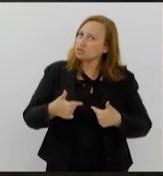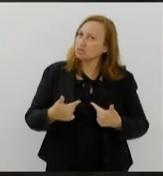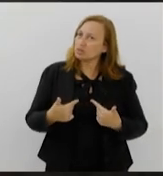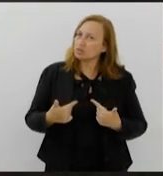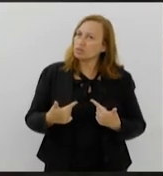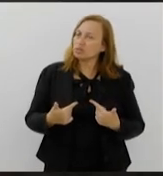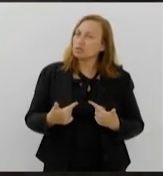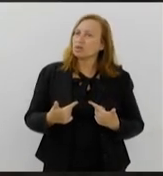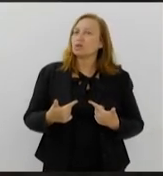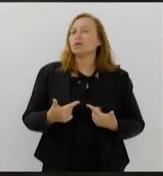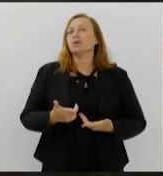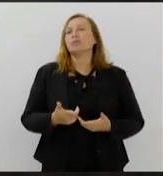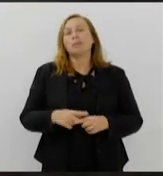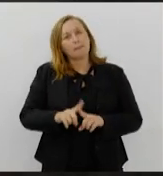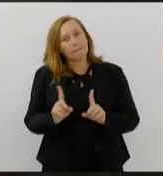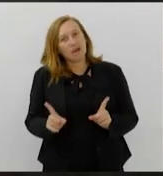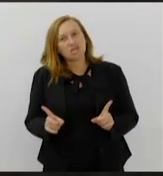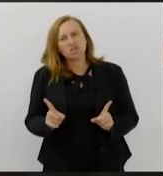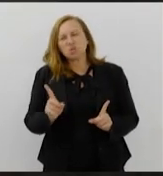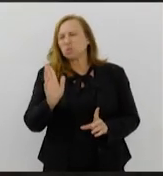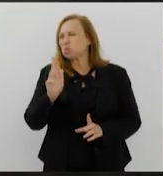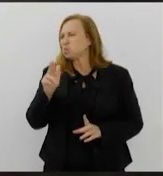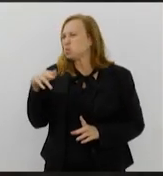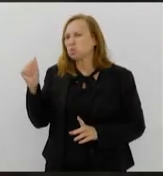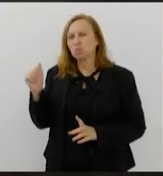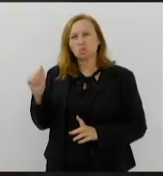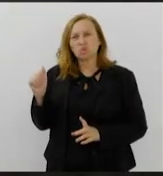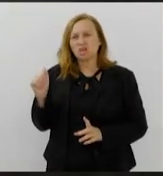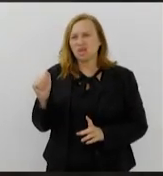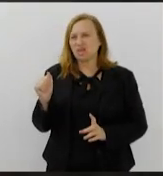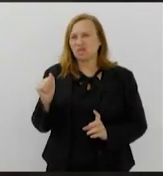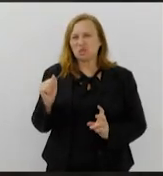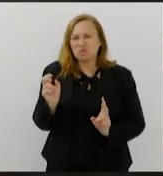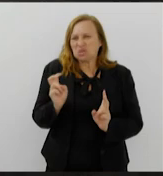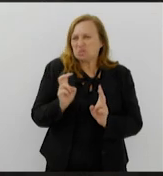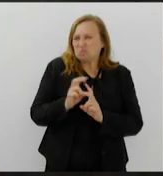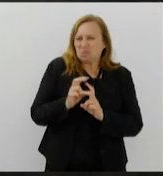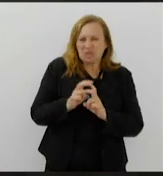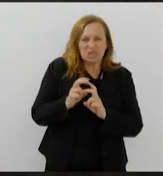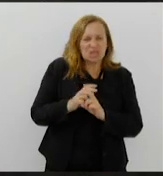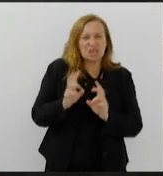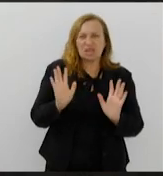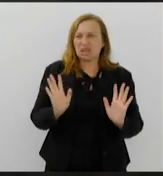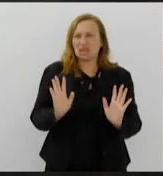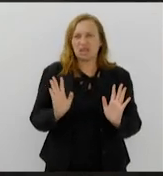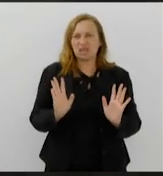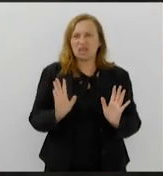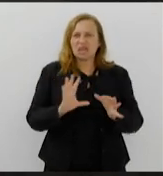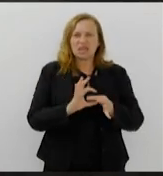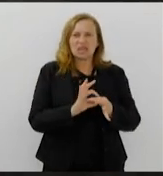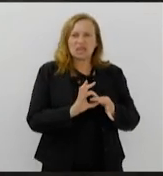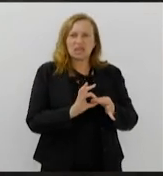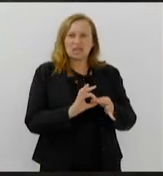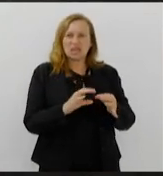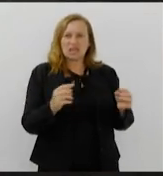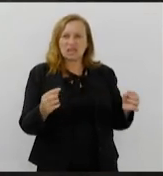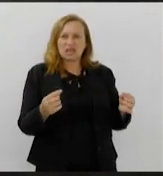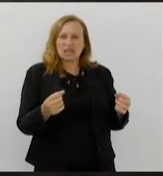que necessário for, mas que jamais teria retaliação, Vossa Excelência deixaria de ser meu amigo. Eu acho que a gente